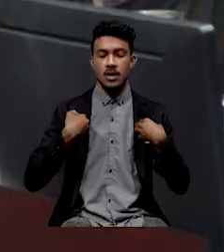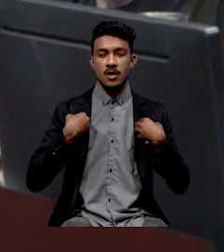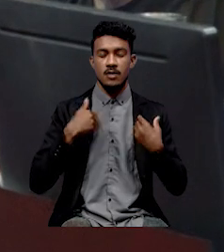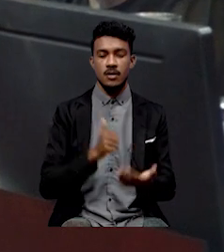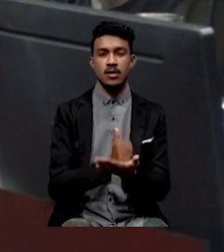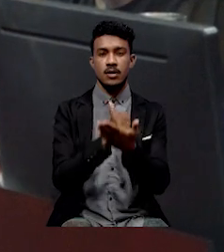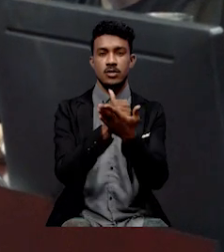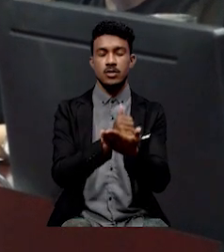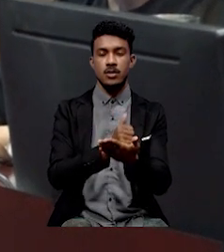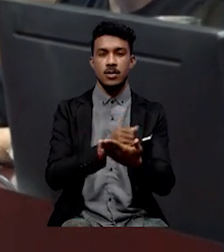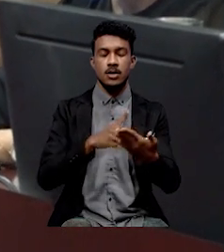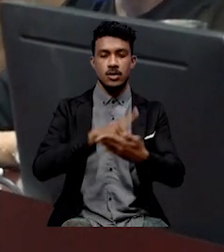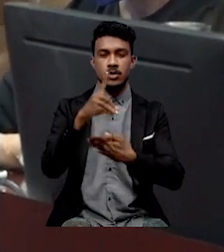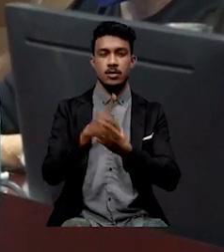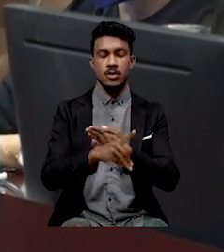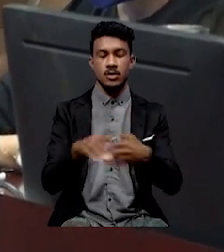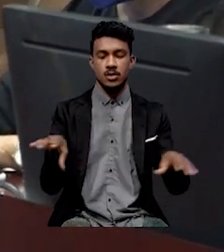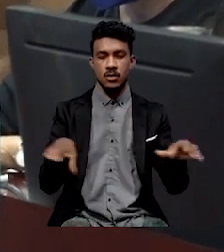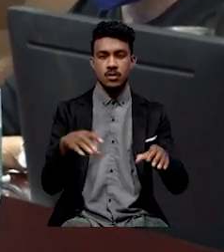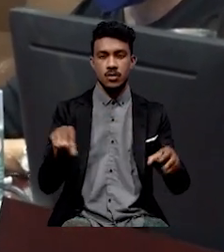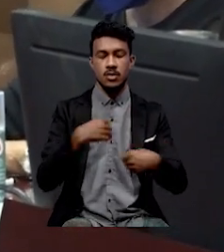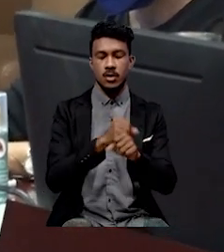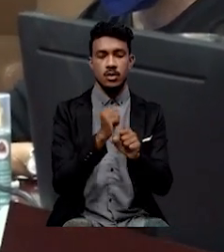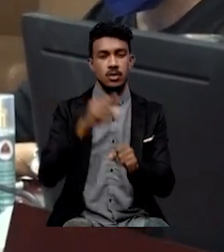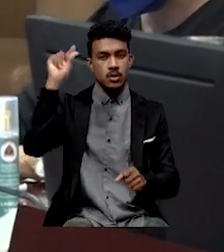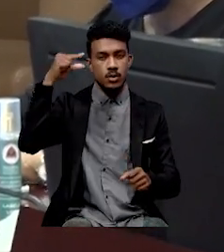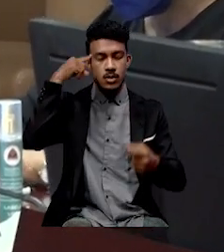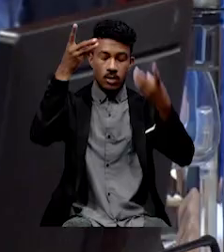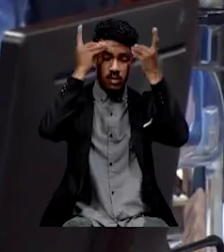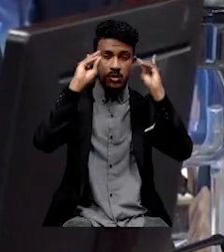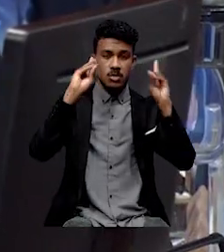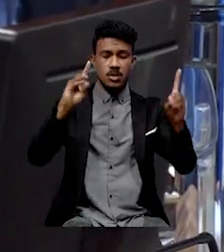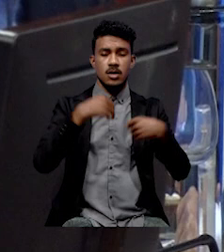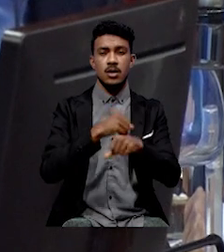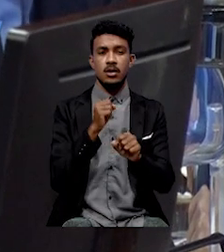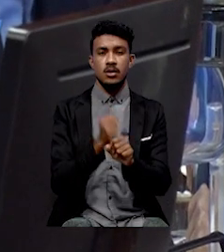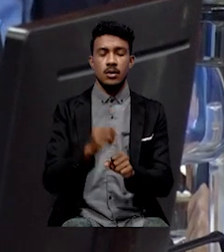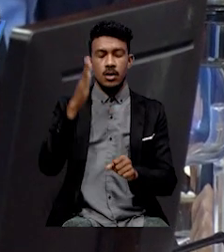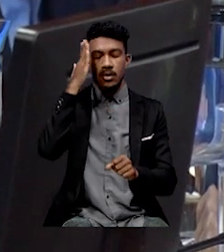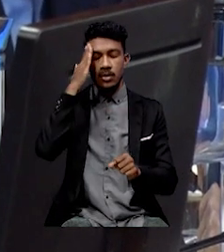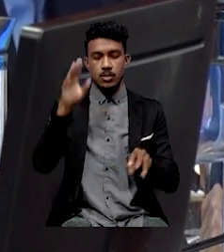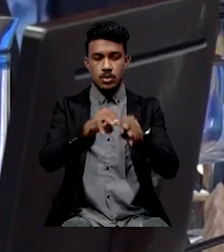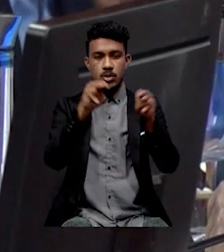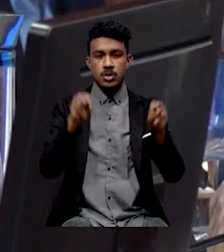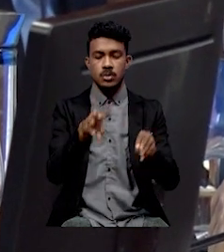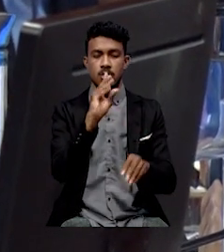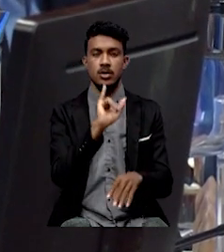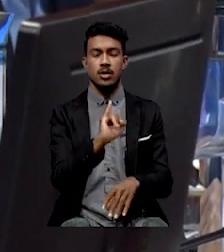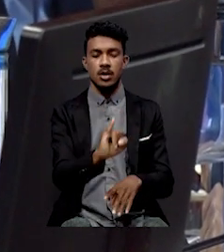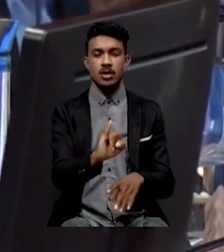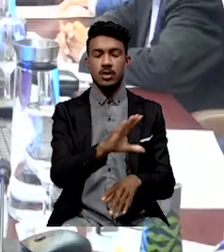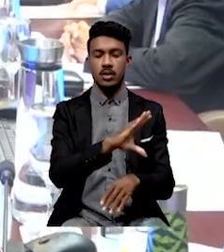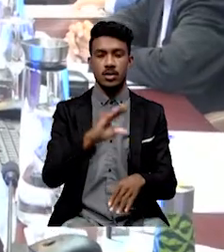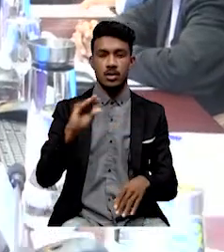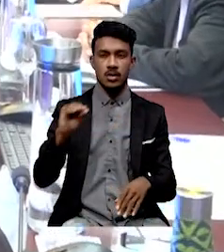urbanização. Projeto de resolução governo com a determinação para elaboração plano de urbanização município de Linyangne